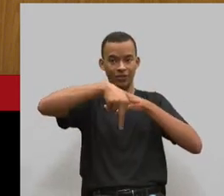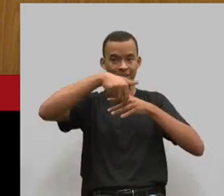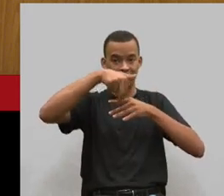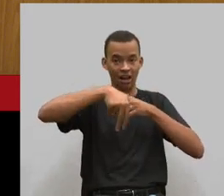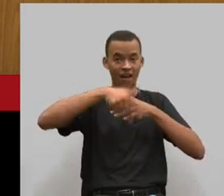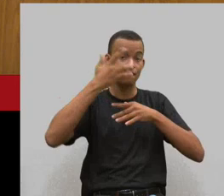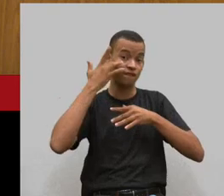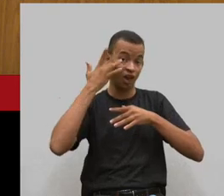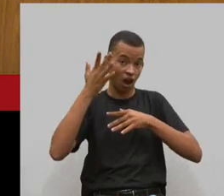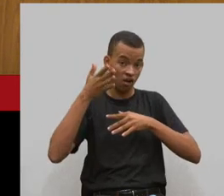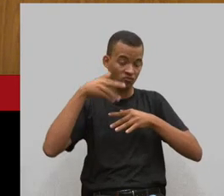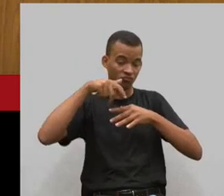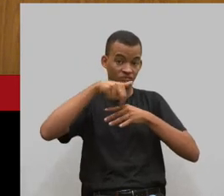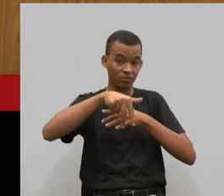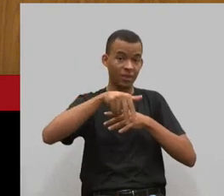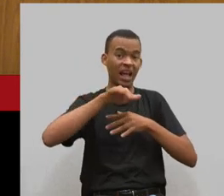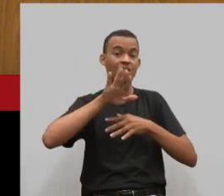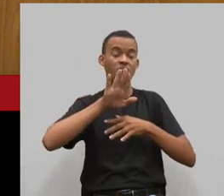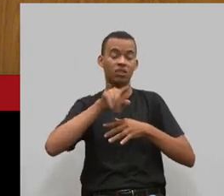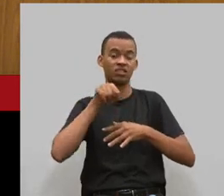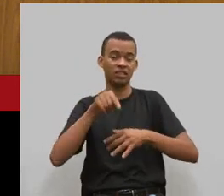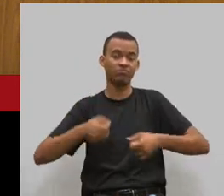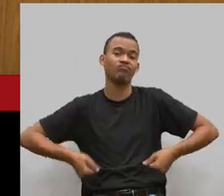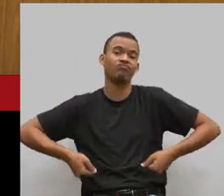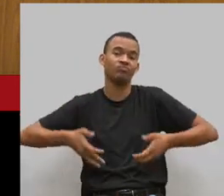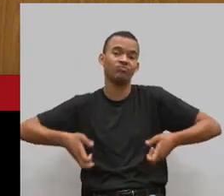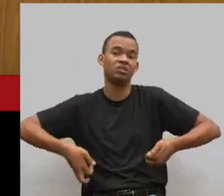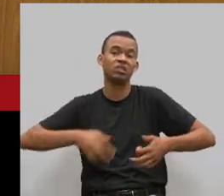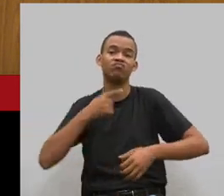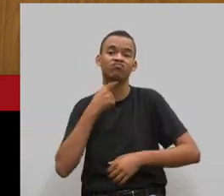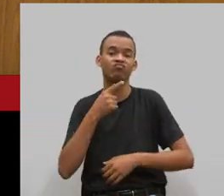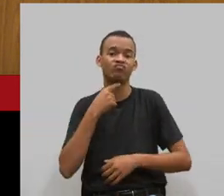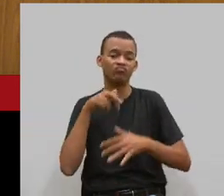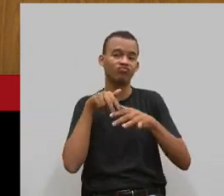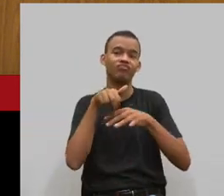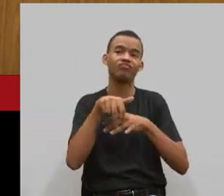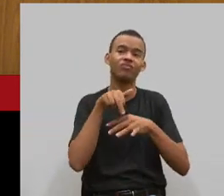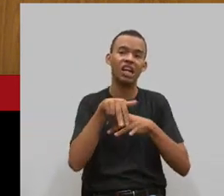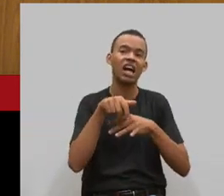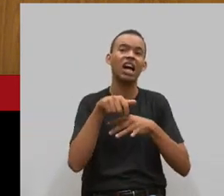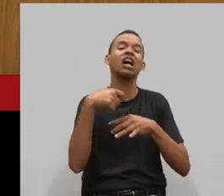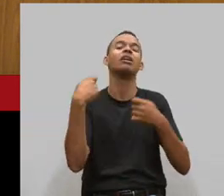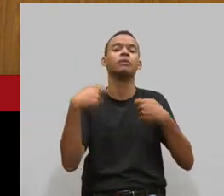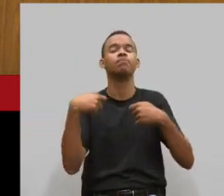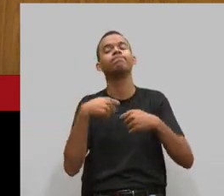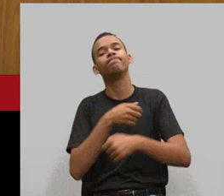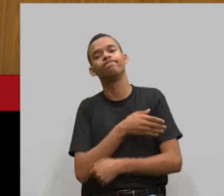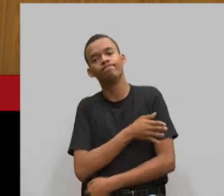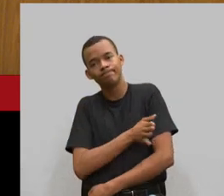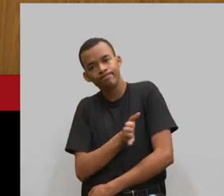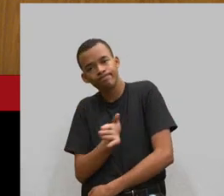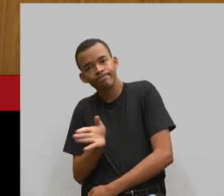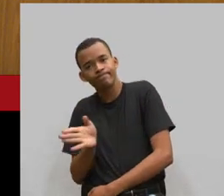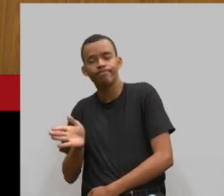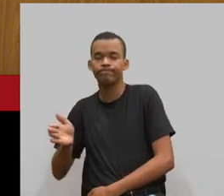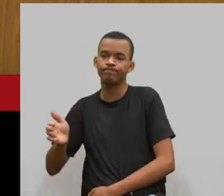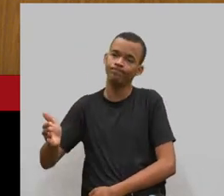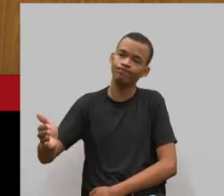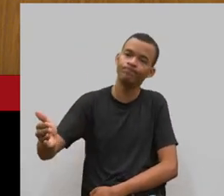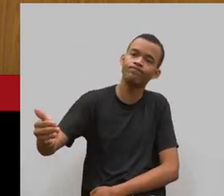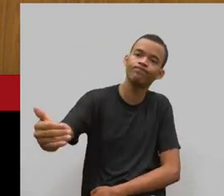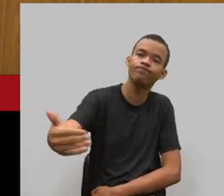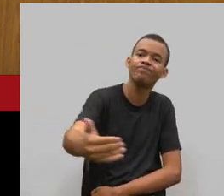até 800 m para poder chegar e no local onde que se desceria a a